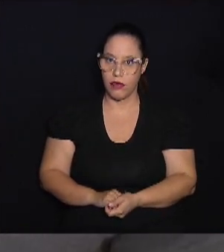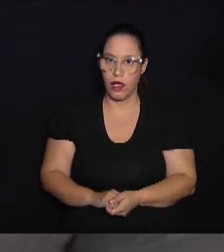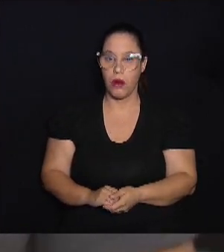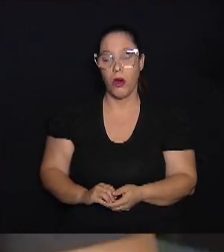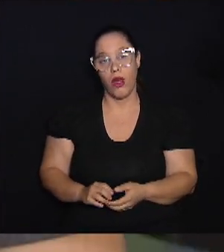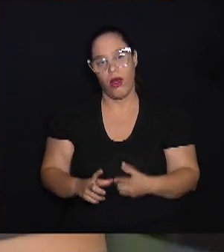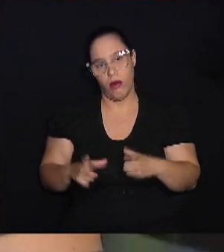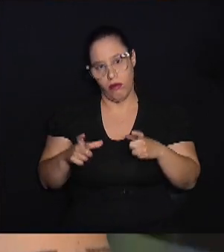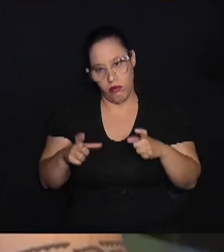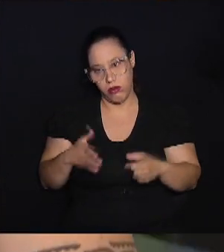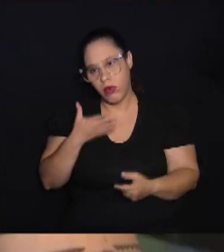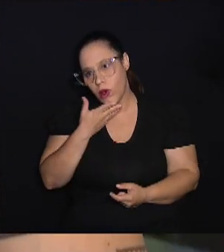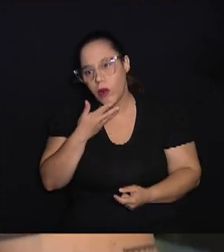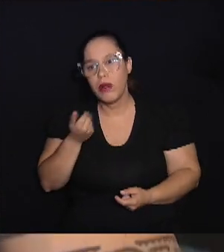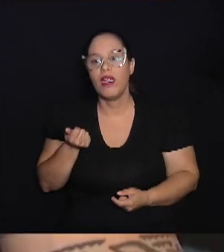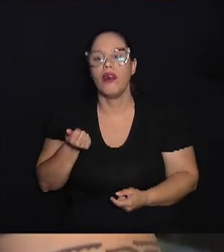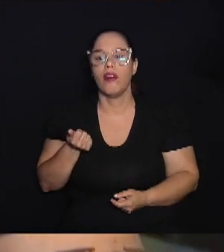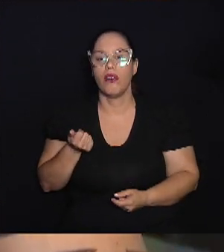complexo, né? Um pouco